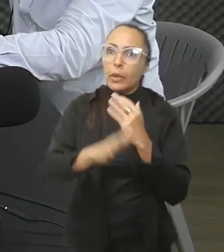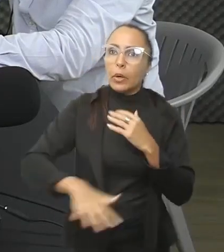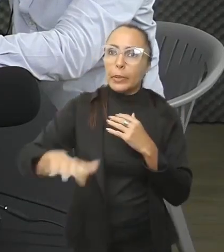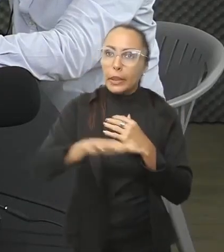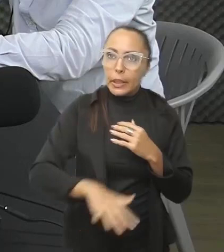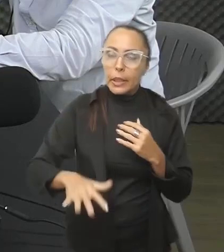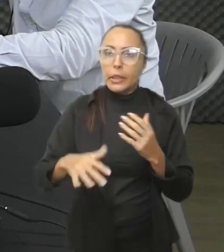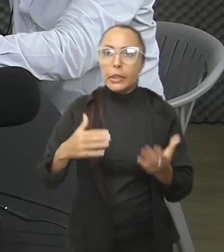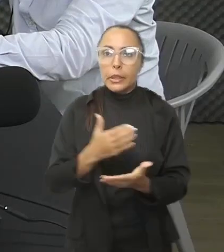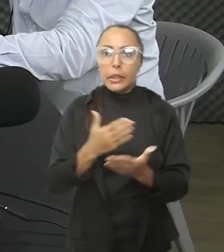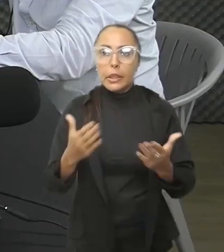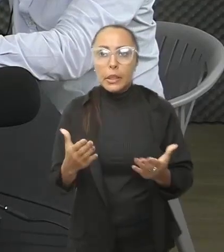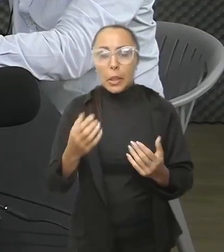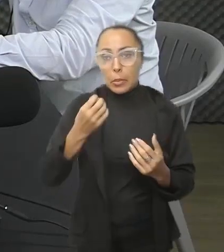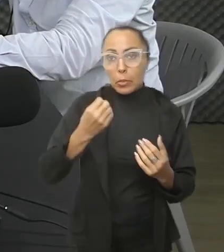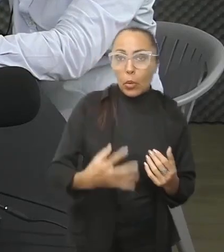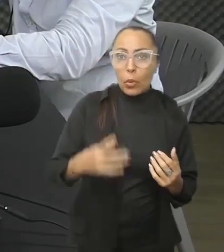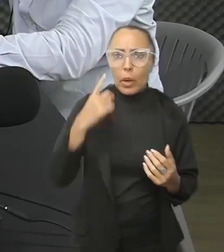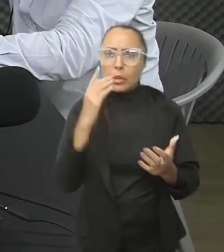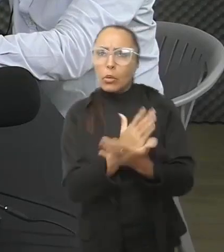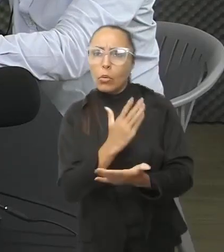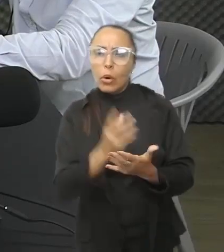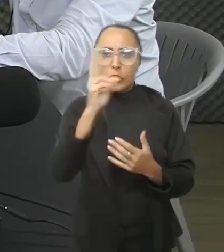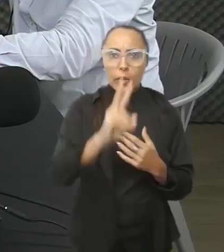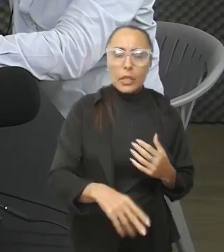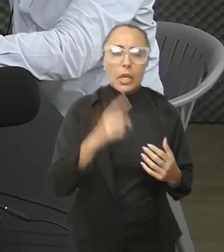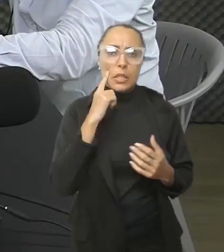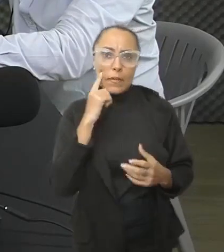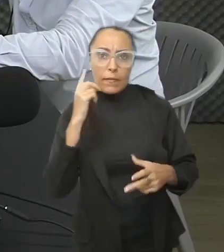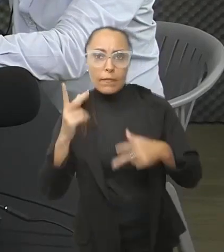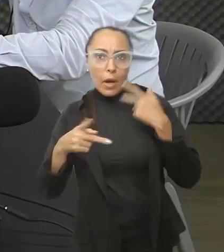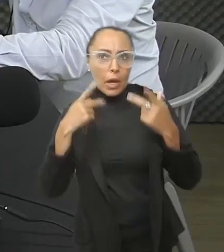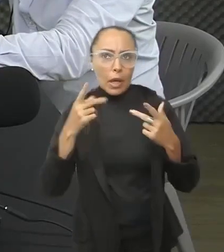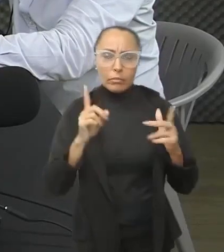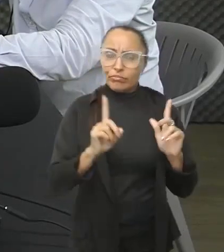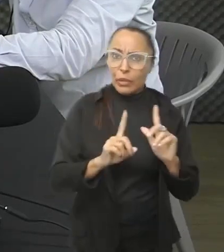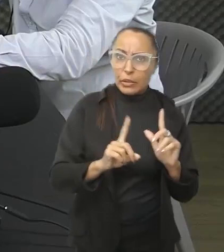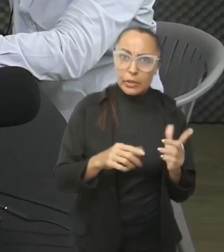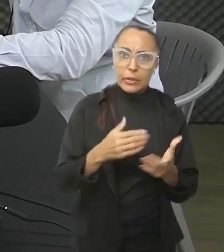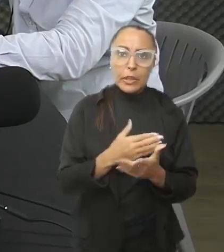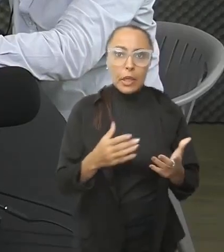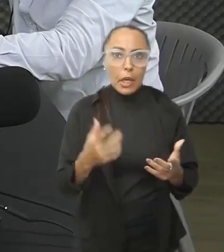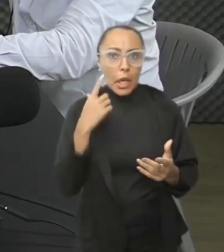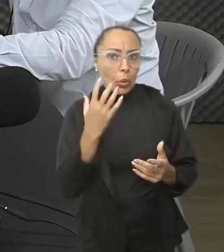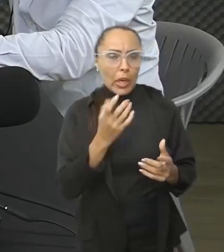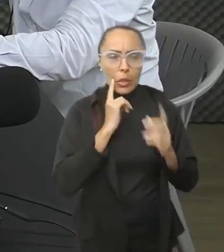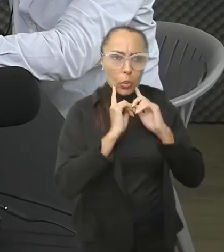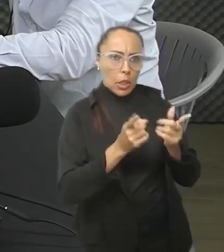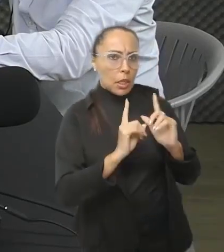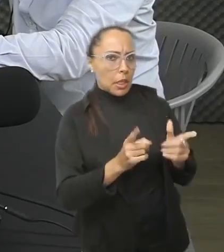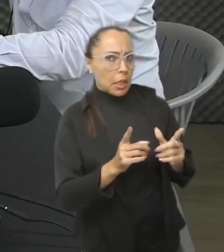inviolável, mas muitas vezes esse discurso, professor Humberto, e aí não querendo fazer nenhuma crítica